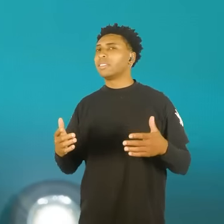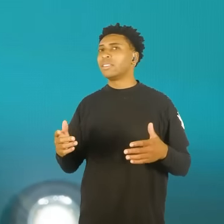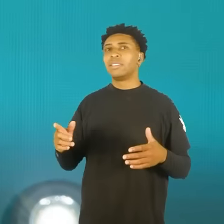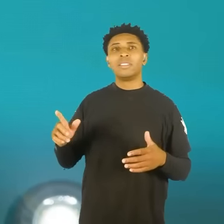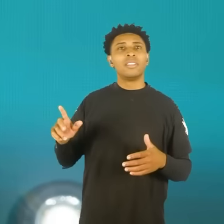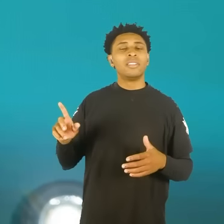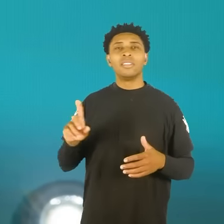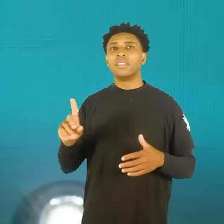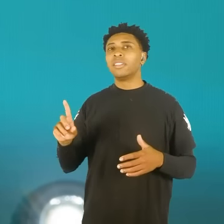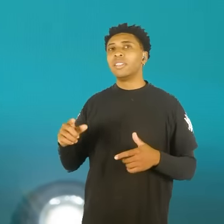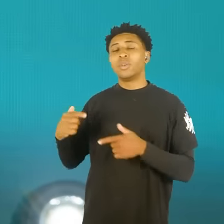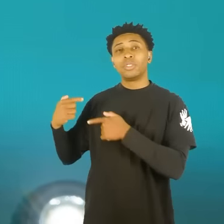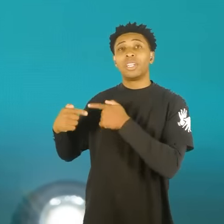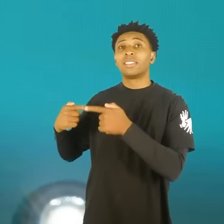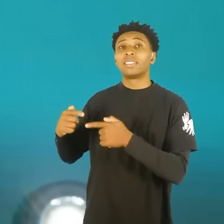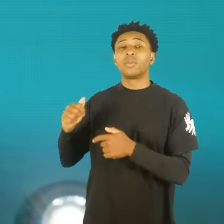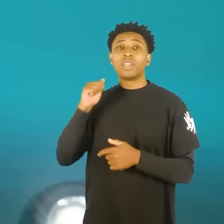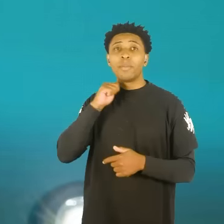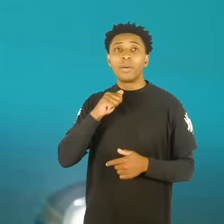Abel. 100,